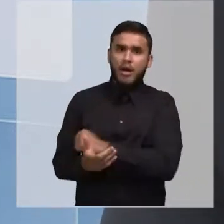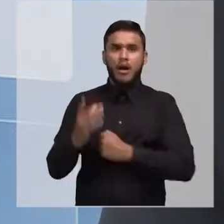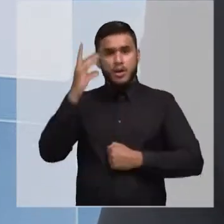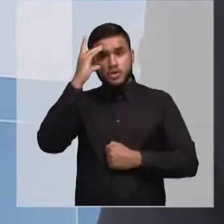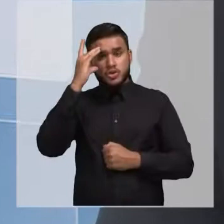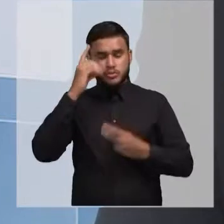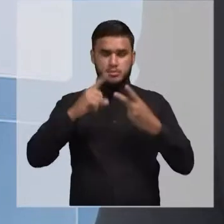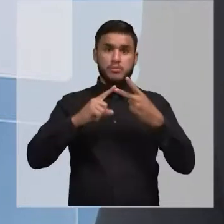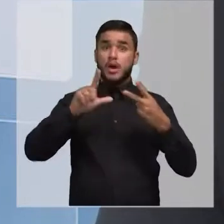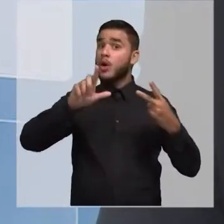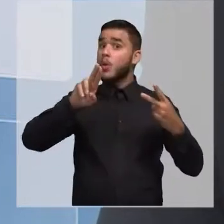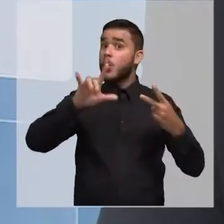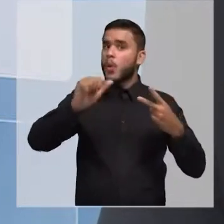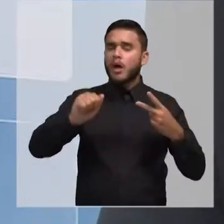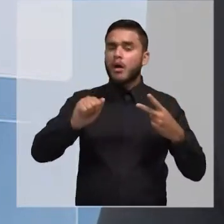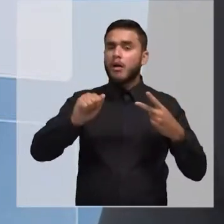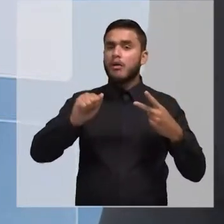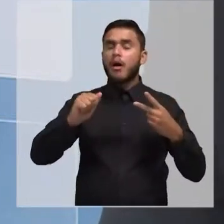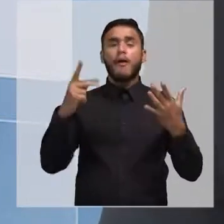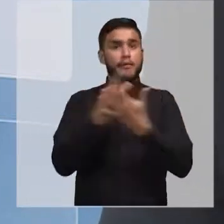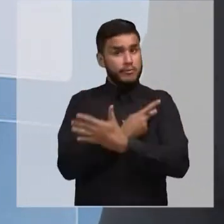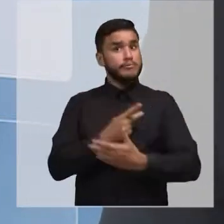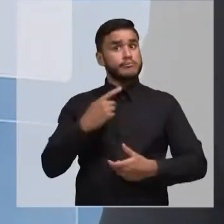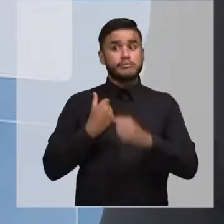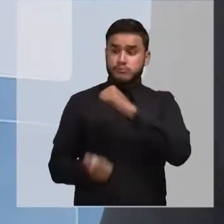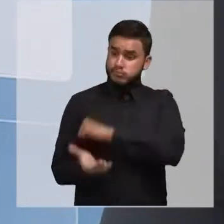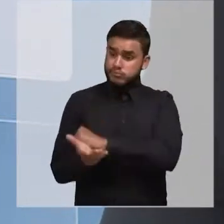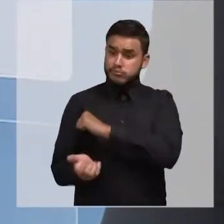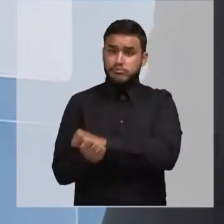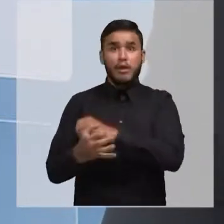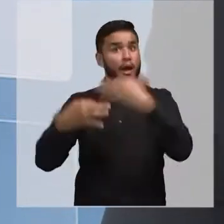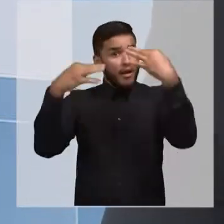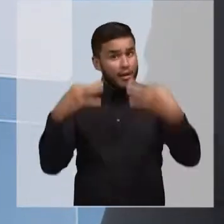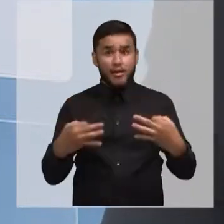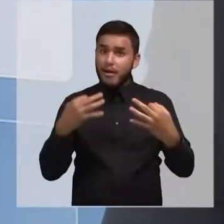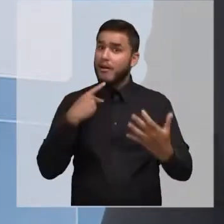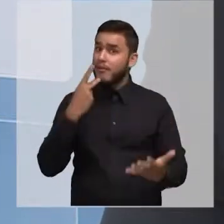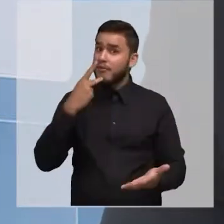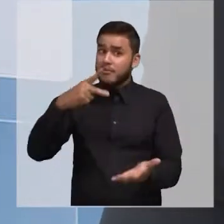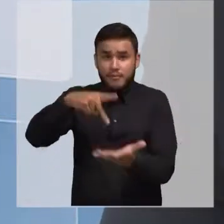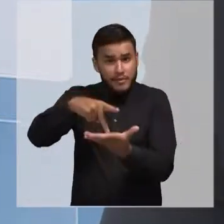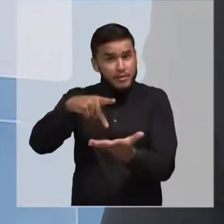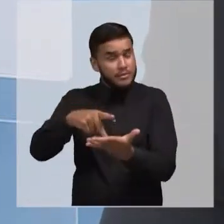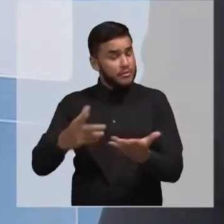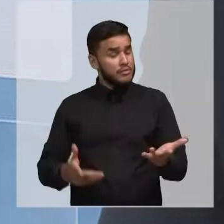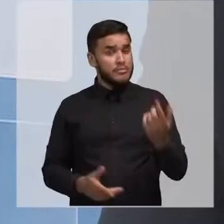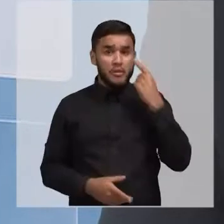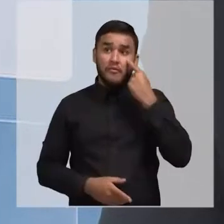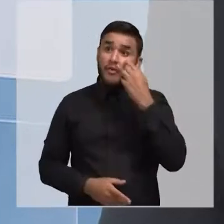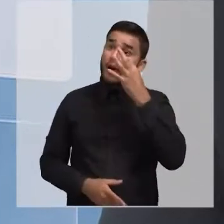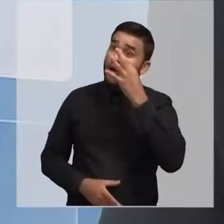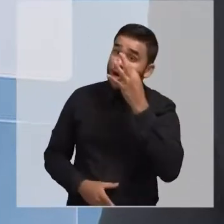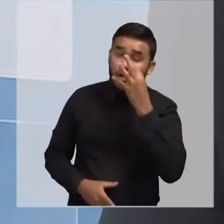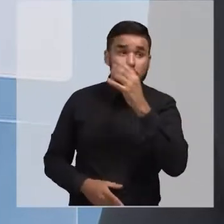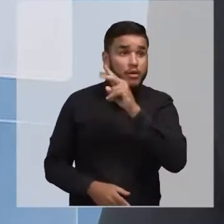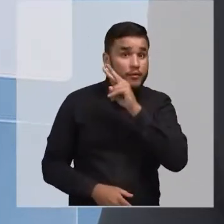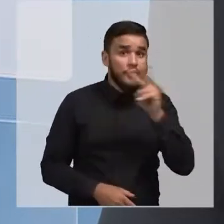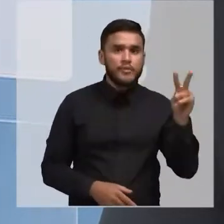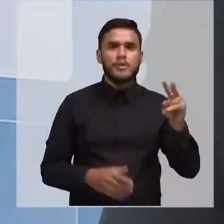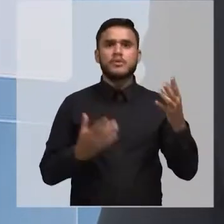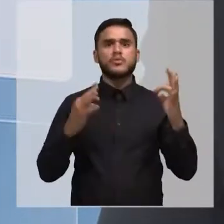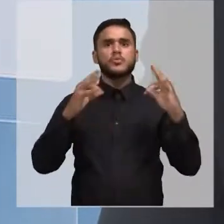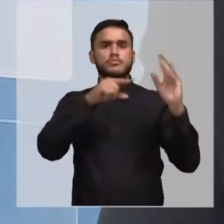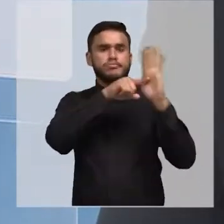Dilma e do Lula é um fato. E contra fato não existe argumento antigo. E o